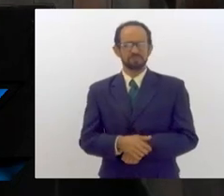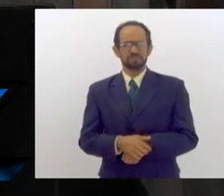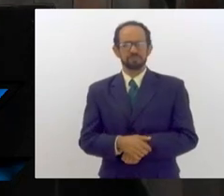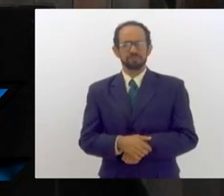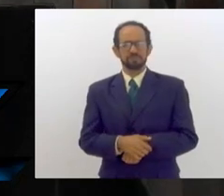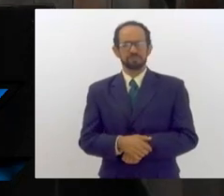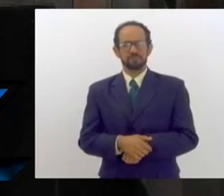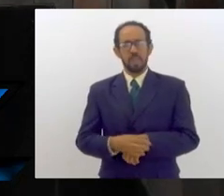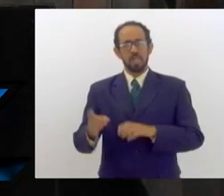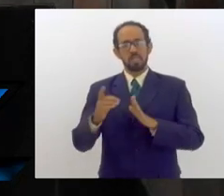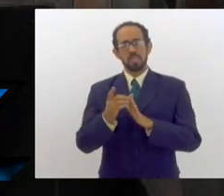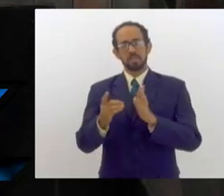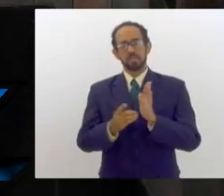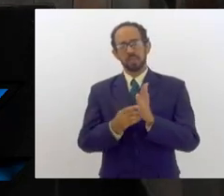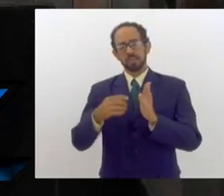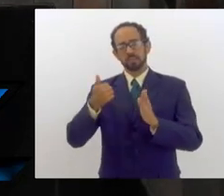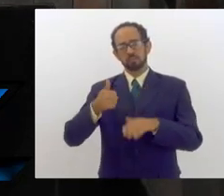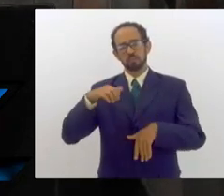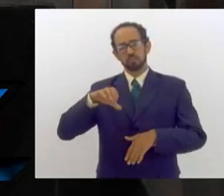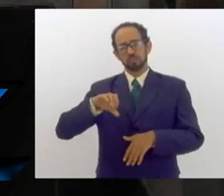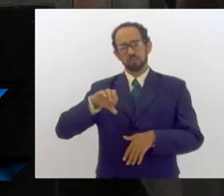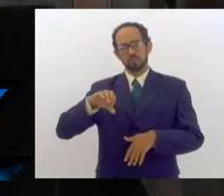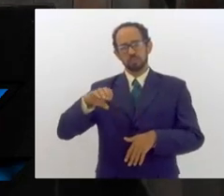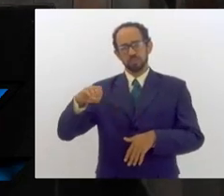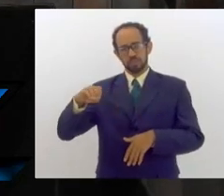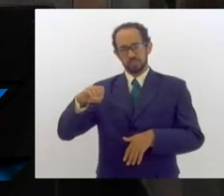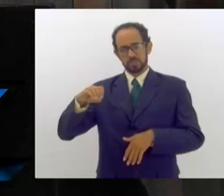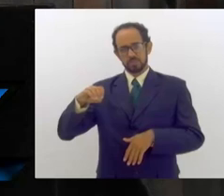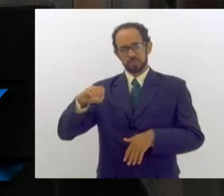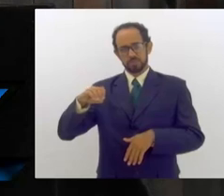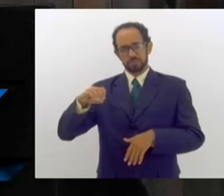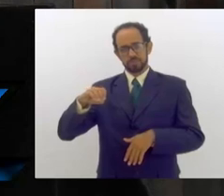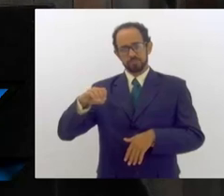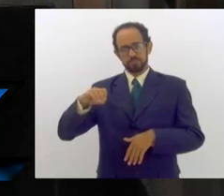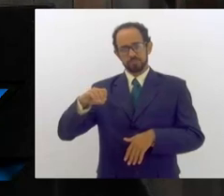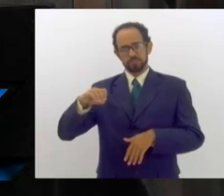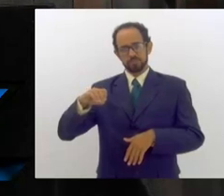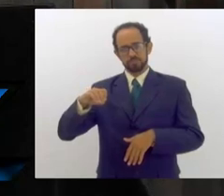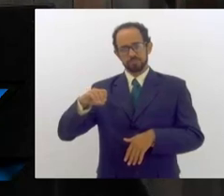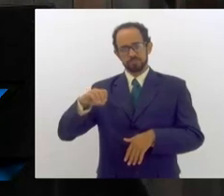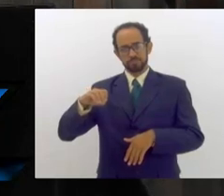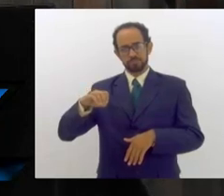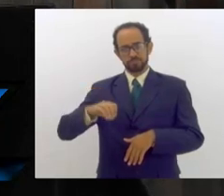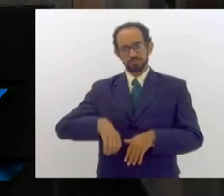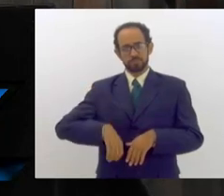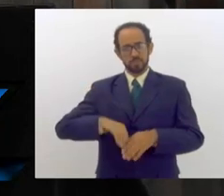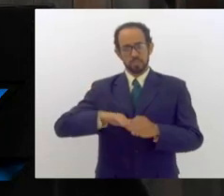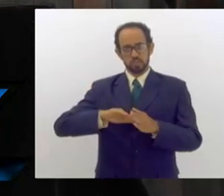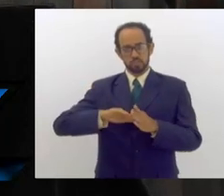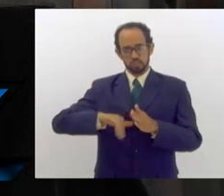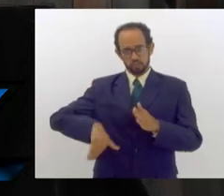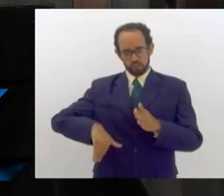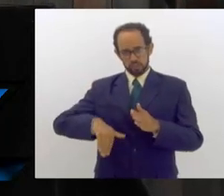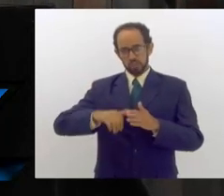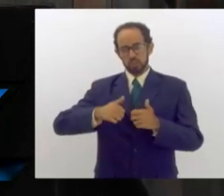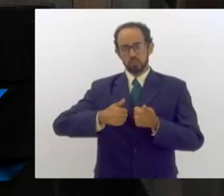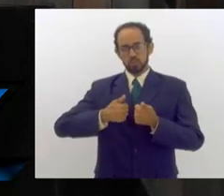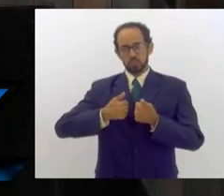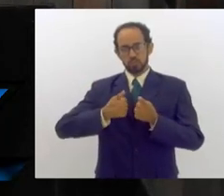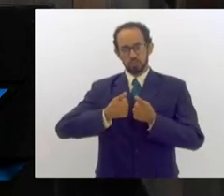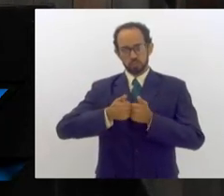na década de 90 tirando o transporte por